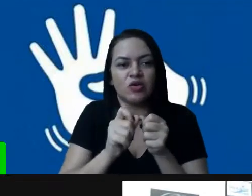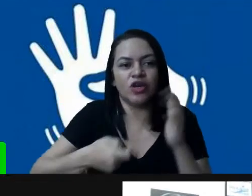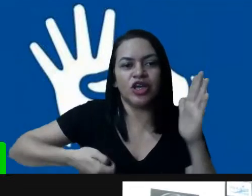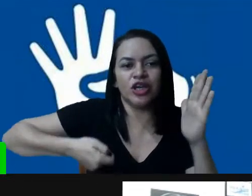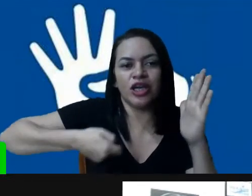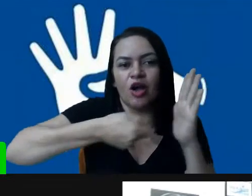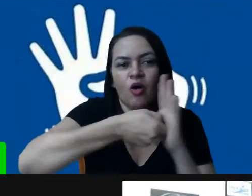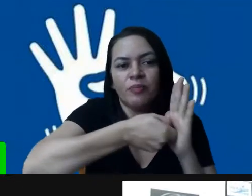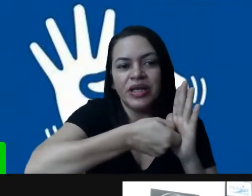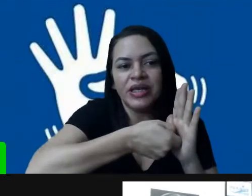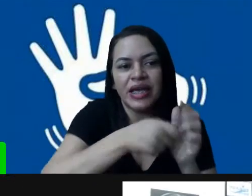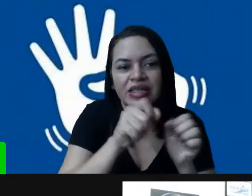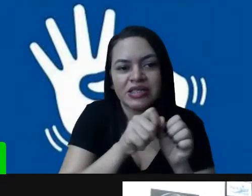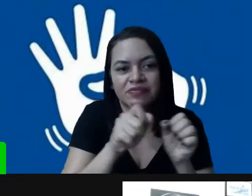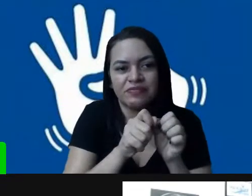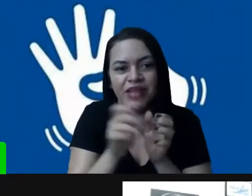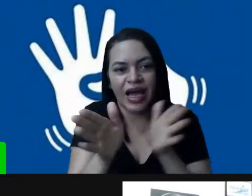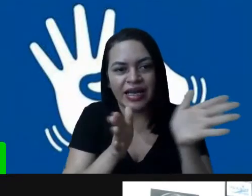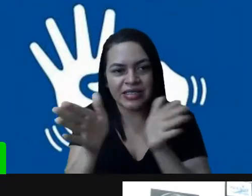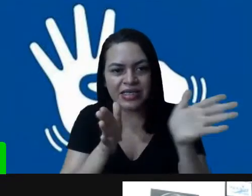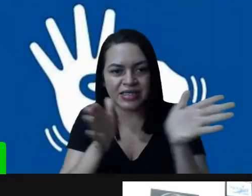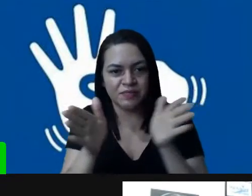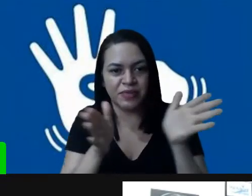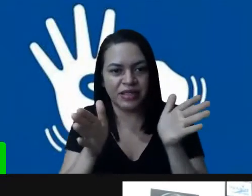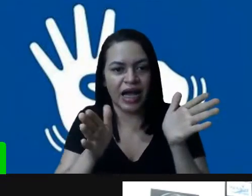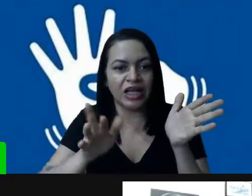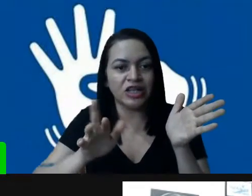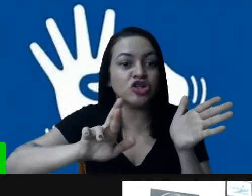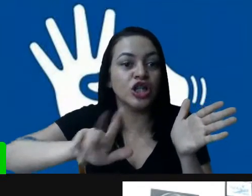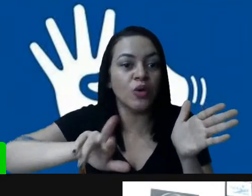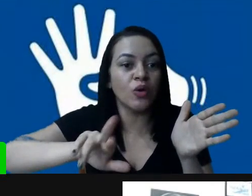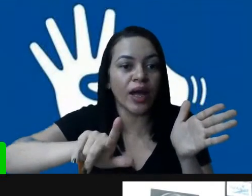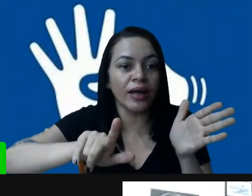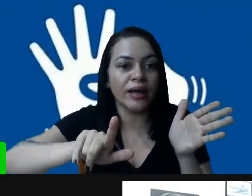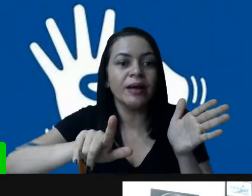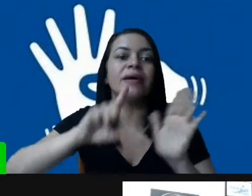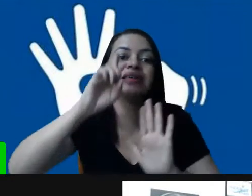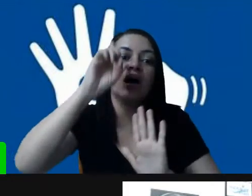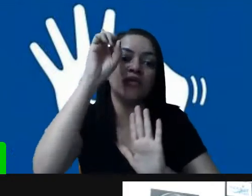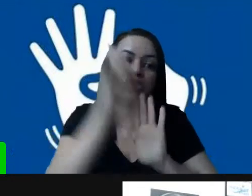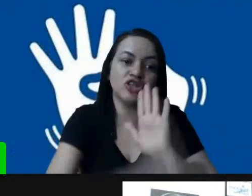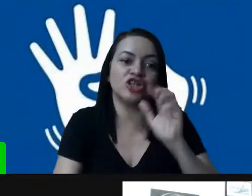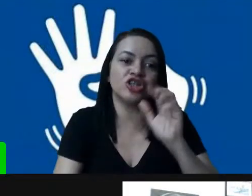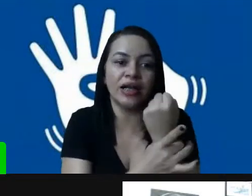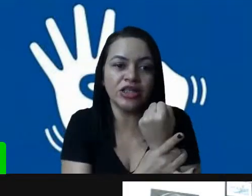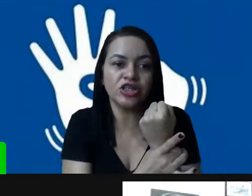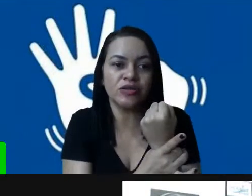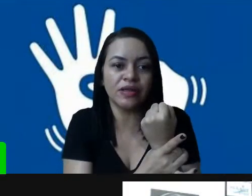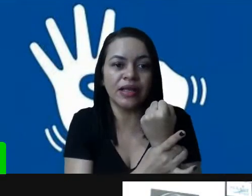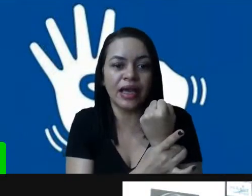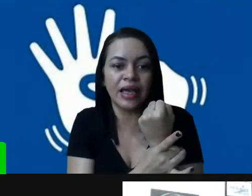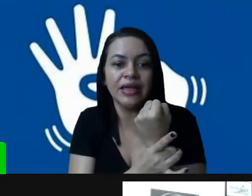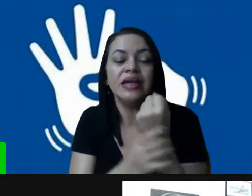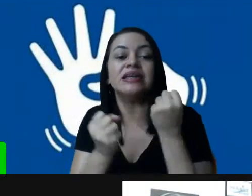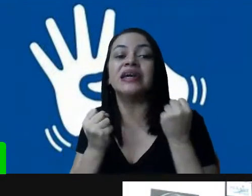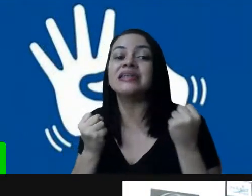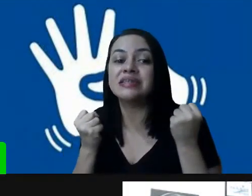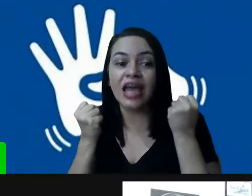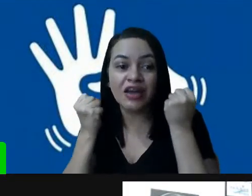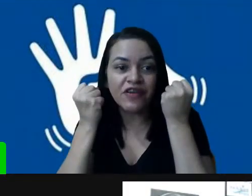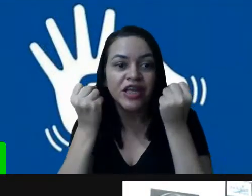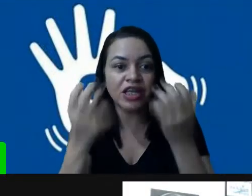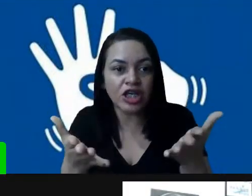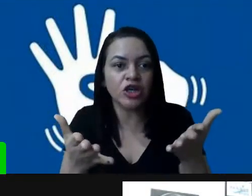Fazer que obriguem eles a dar essa acessibilidade, não é, mas é algo que já está garantido em lei e que